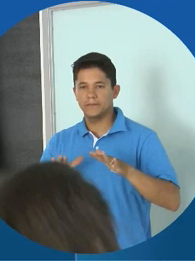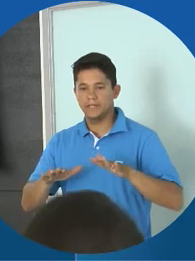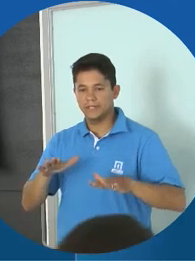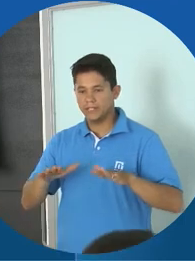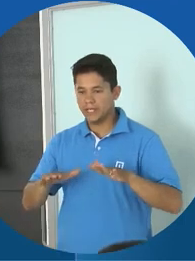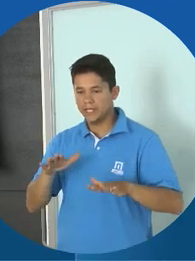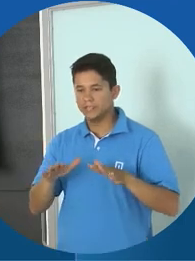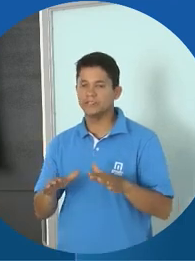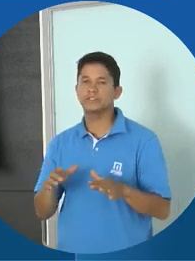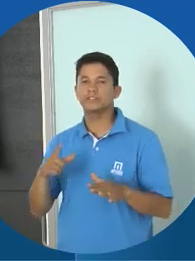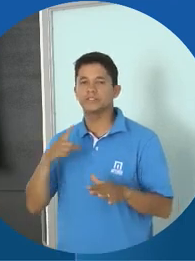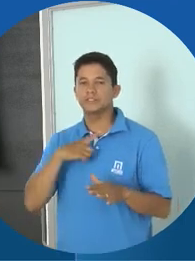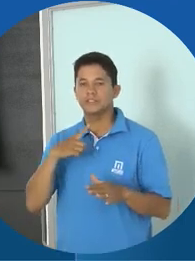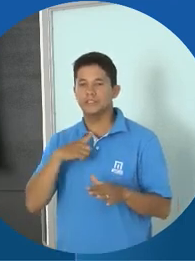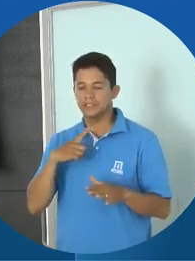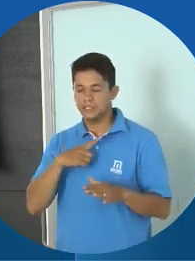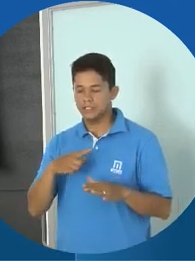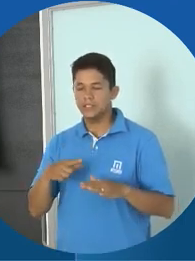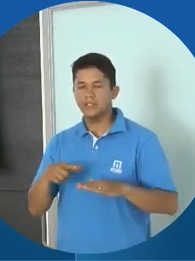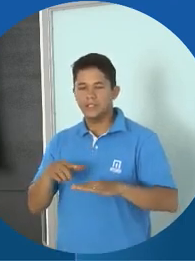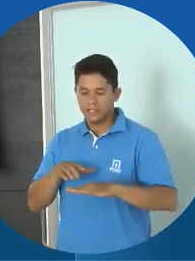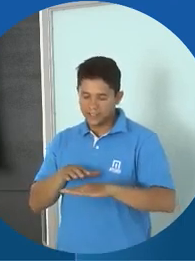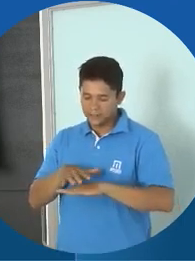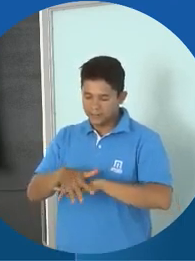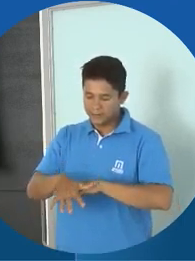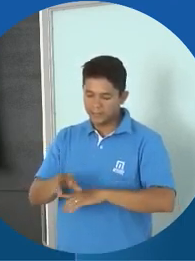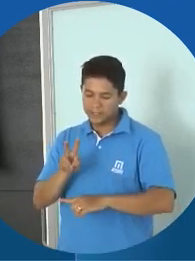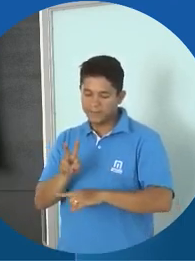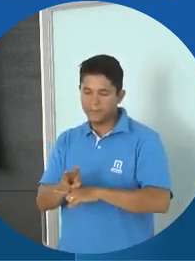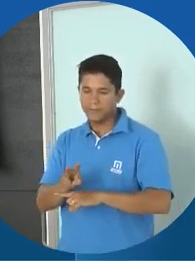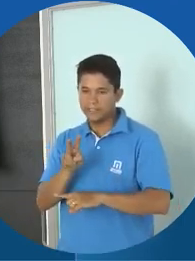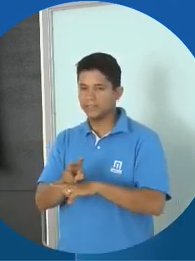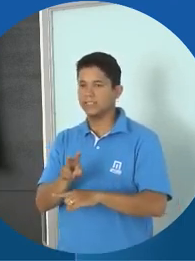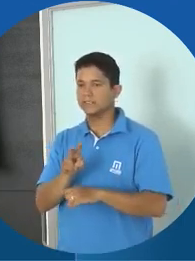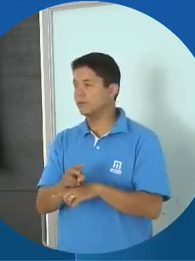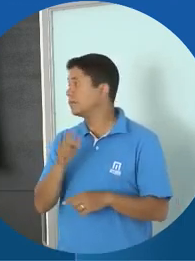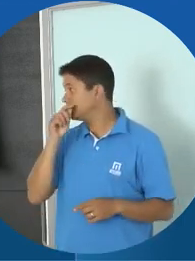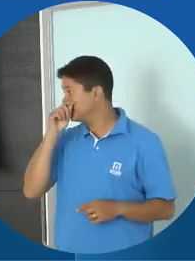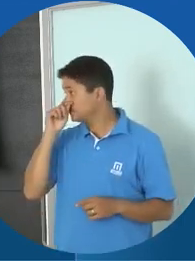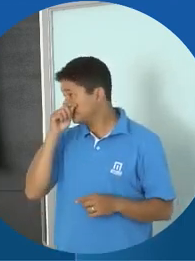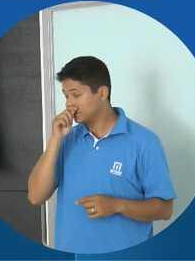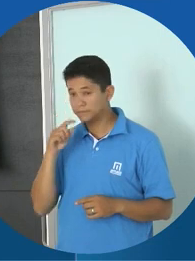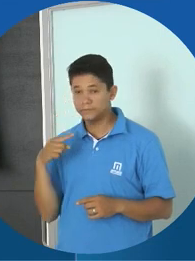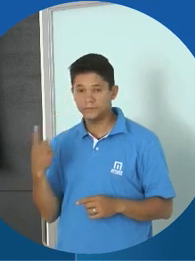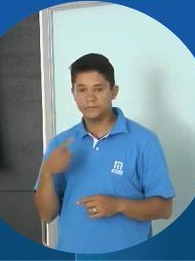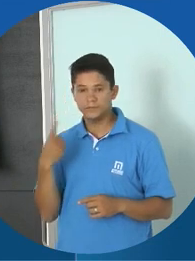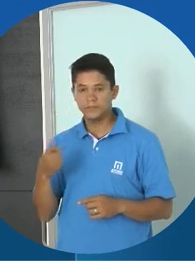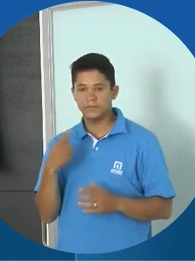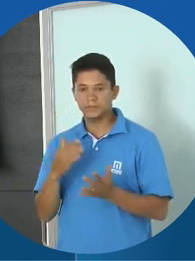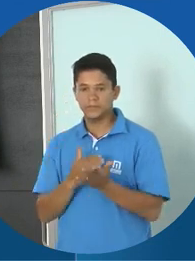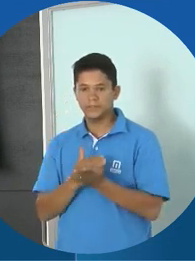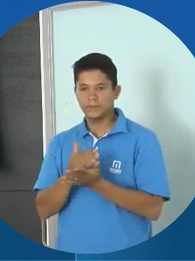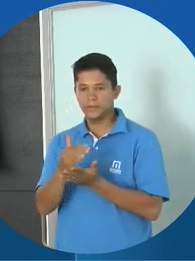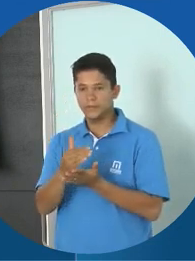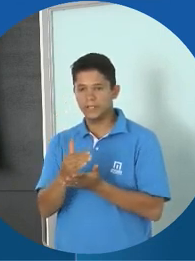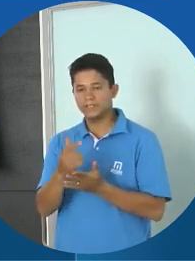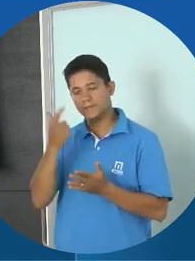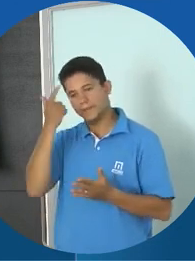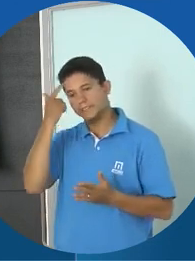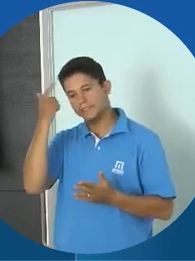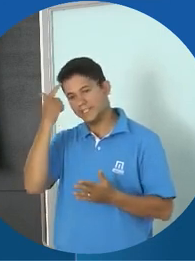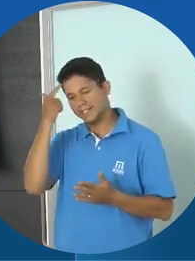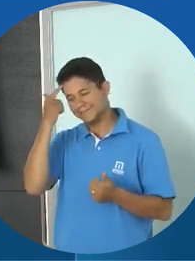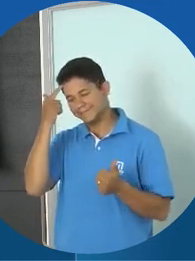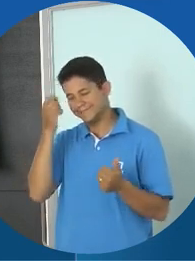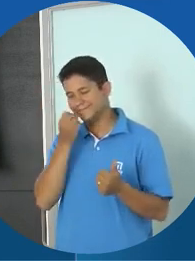uma impermeabilização de alguns pontos. Então, a gente começa a pensar quais resinas